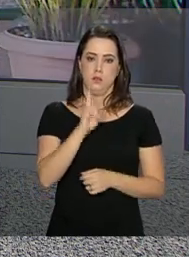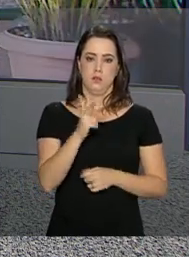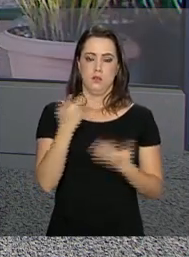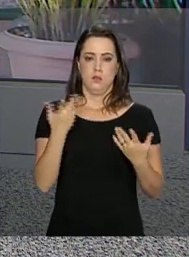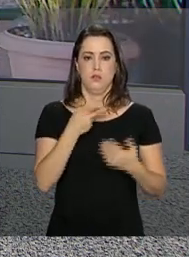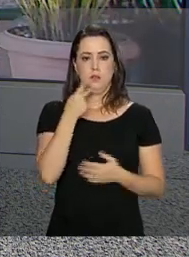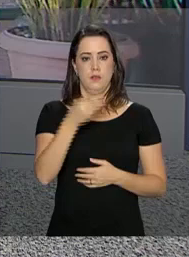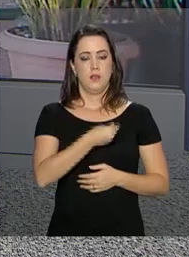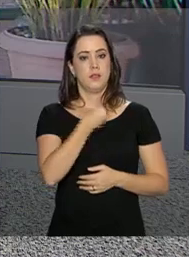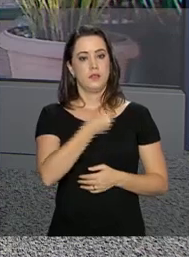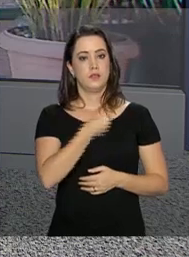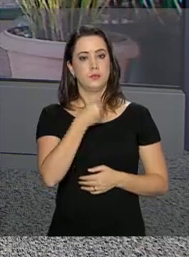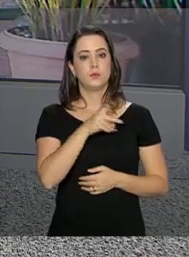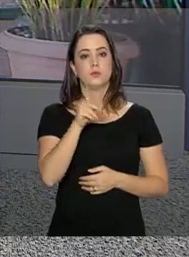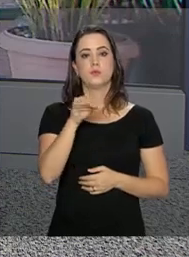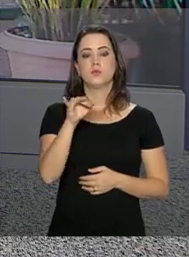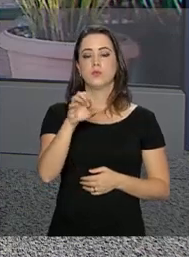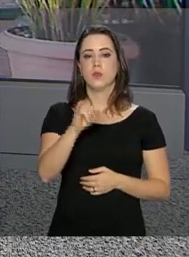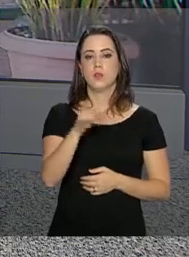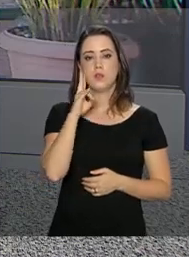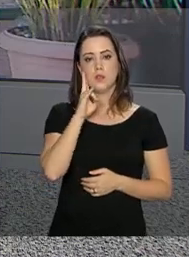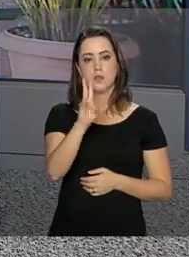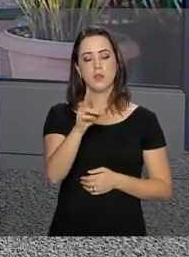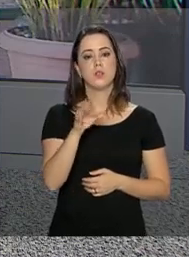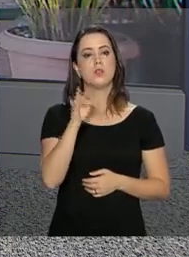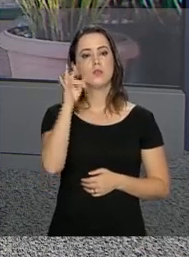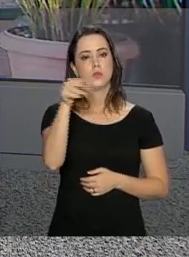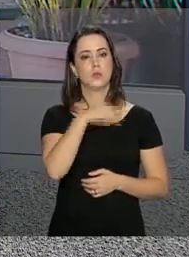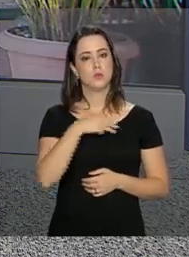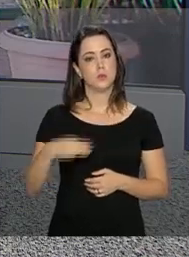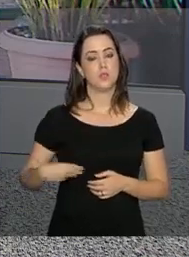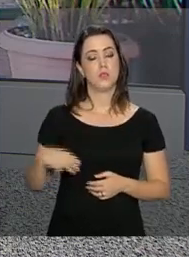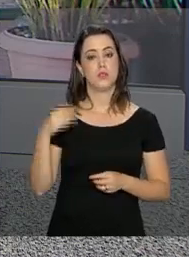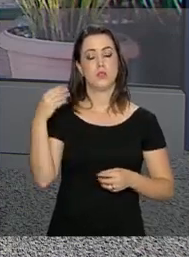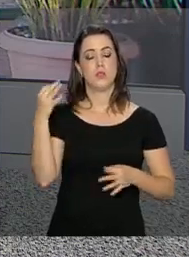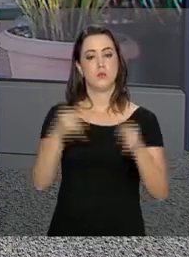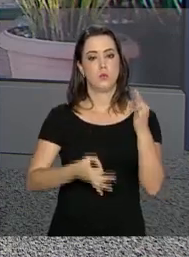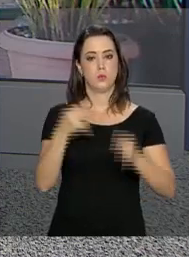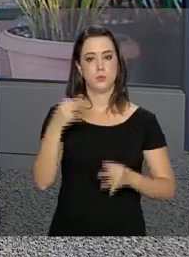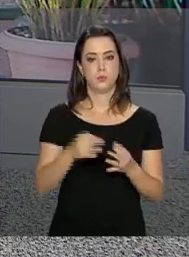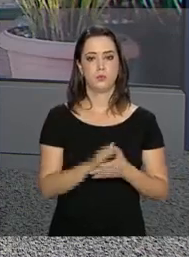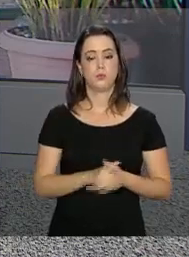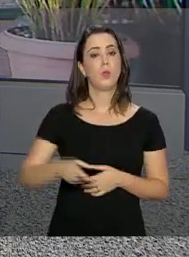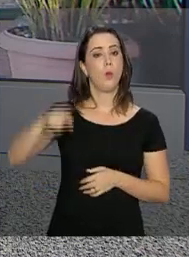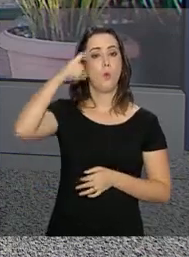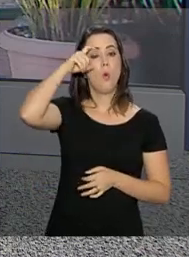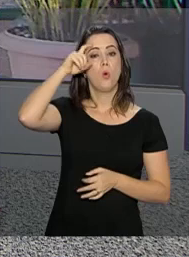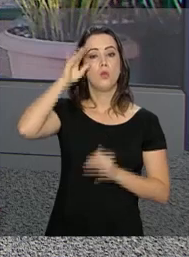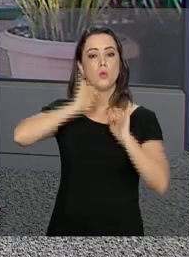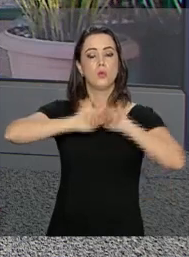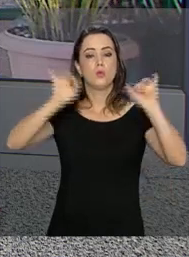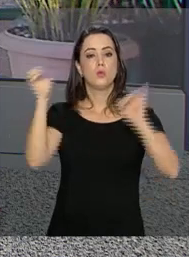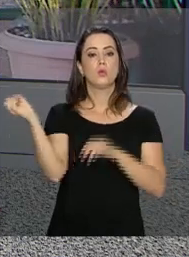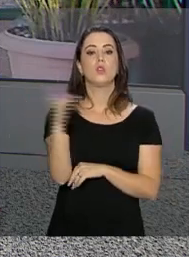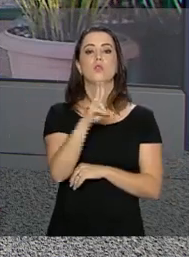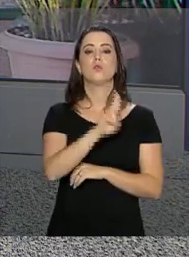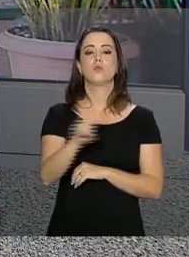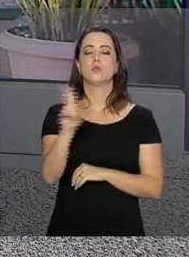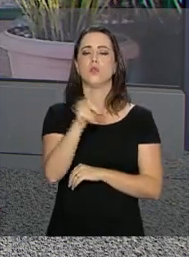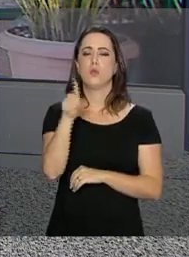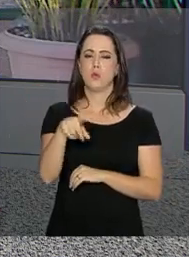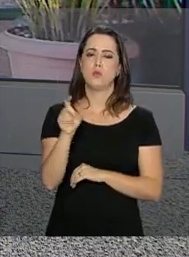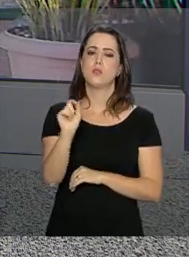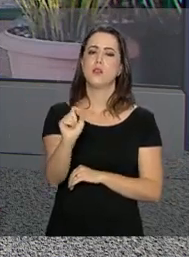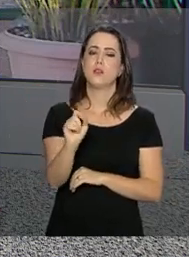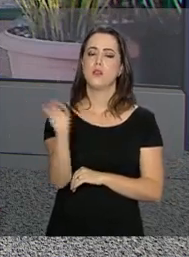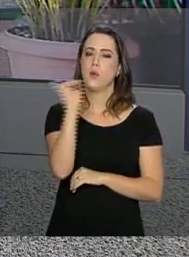que acompanhou o pronunciamento do futuro ministro da justiça sérgio moura anunciou mais nomes é estudante